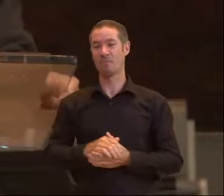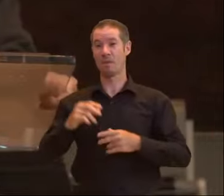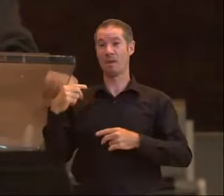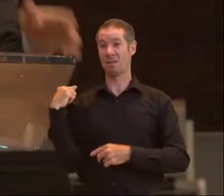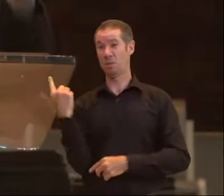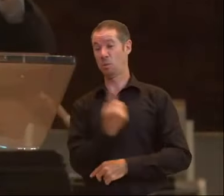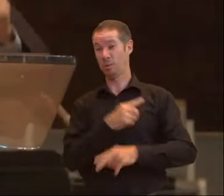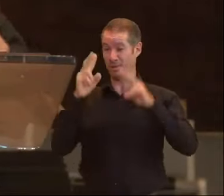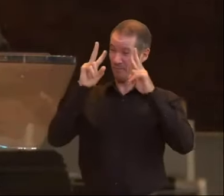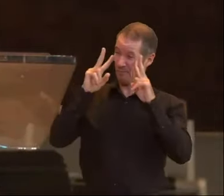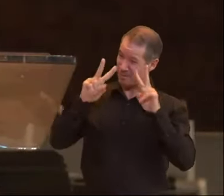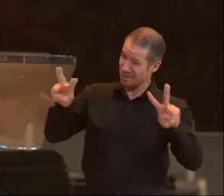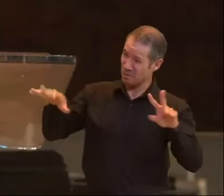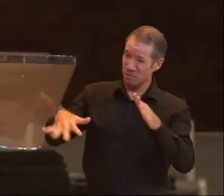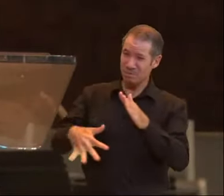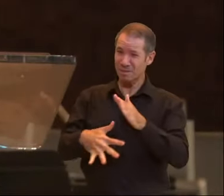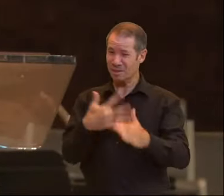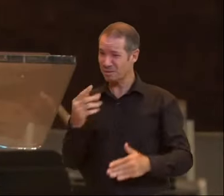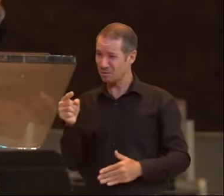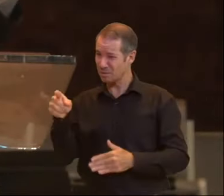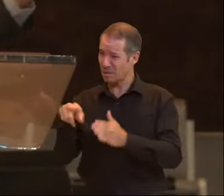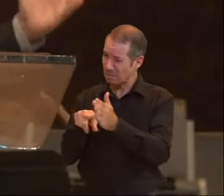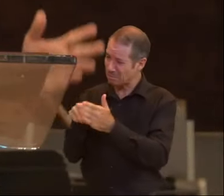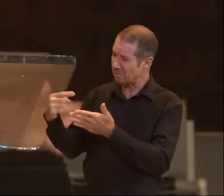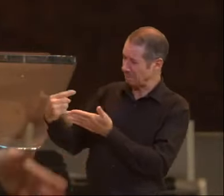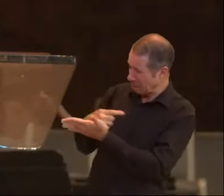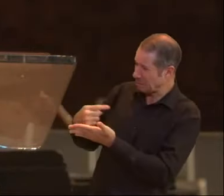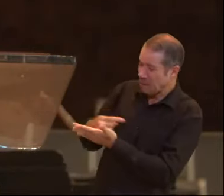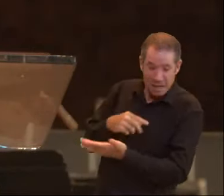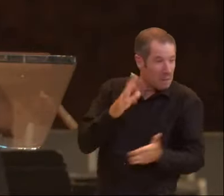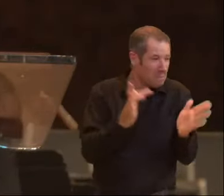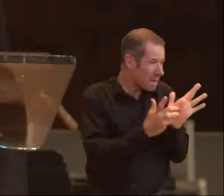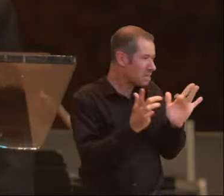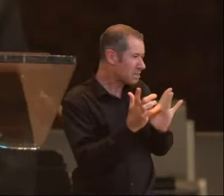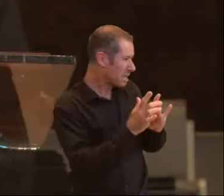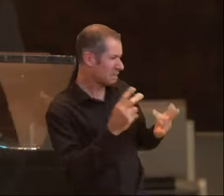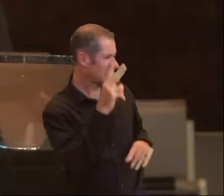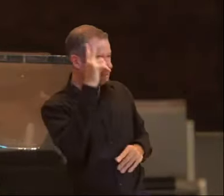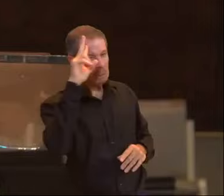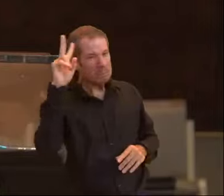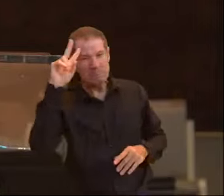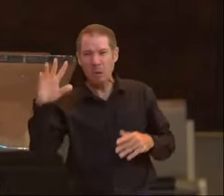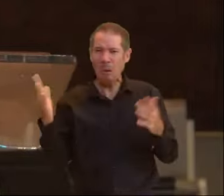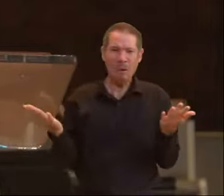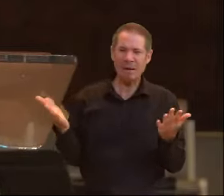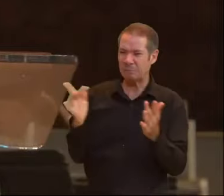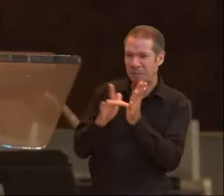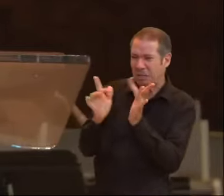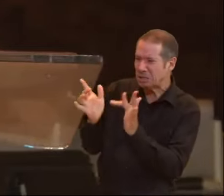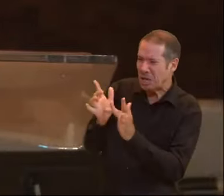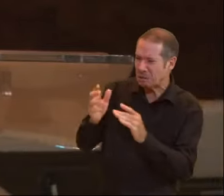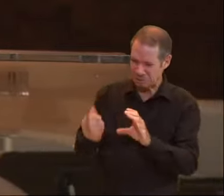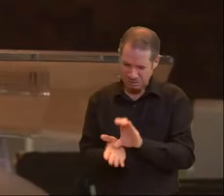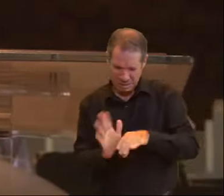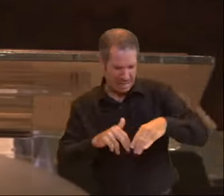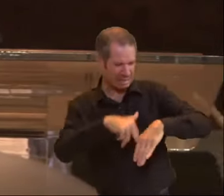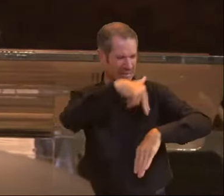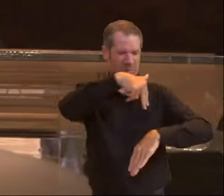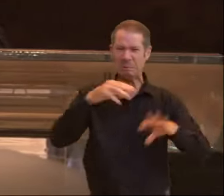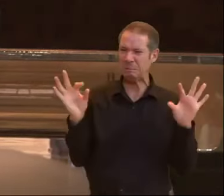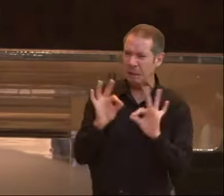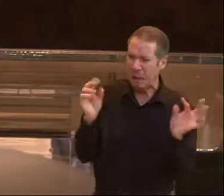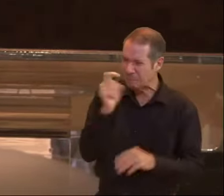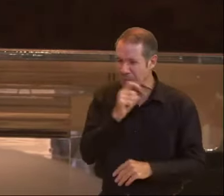visão. Quantas vezes você já foi perguntado: ah, mas Jesus é só história, ah, Jesus ressuscitou